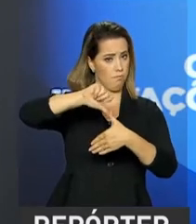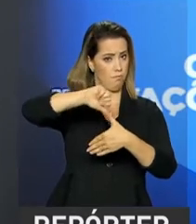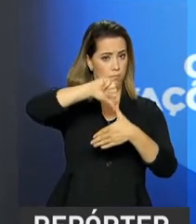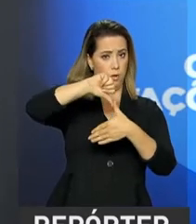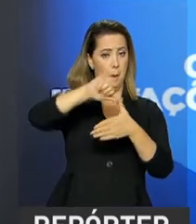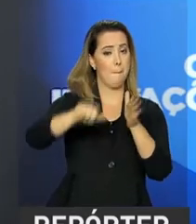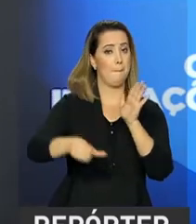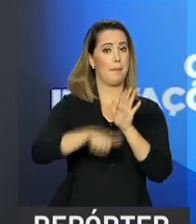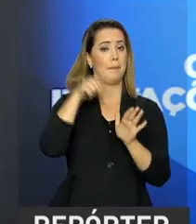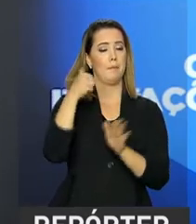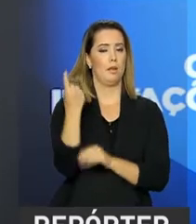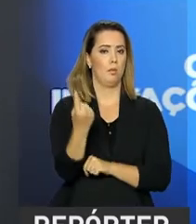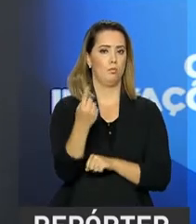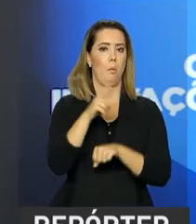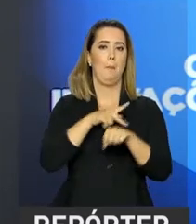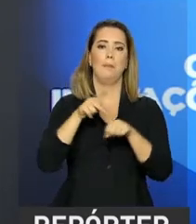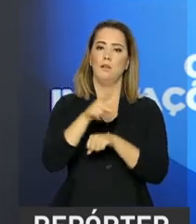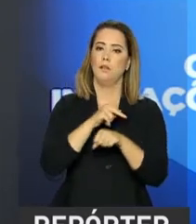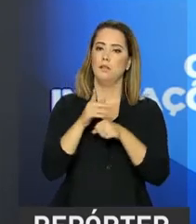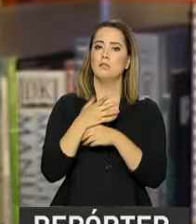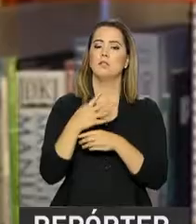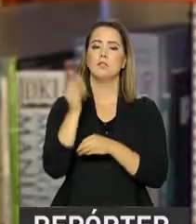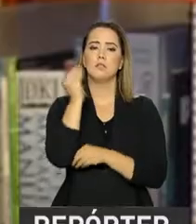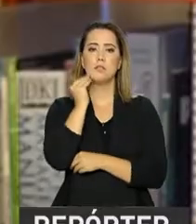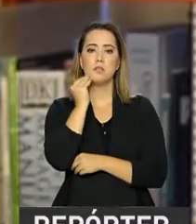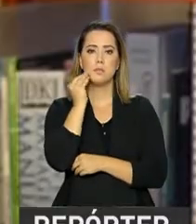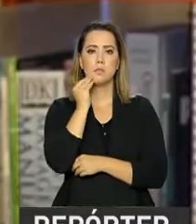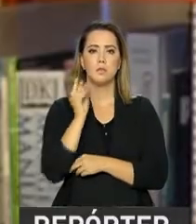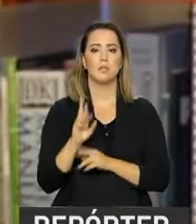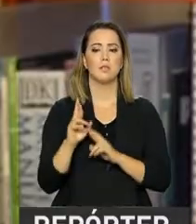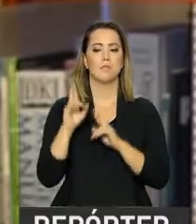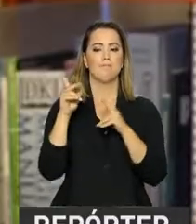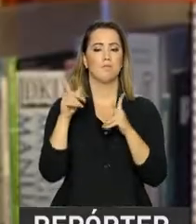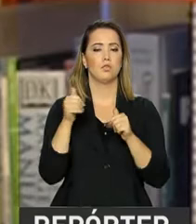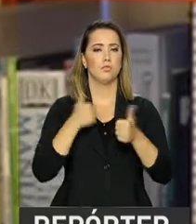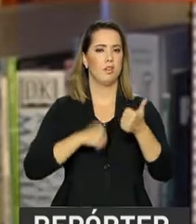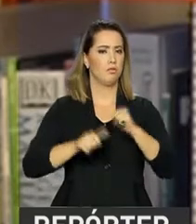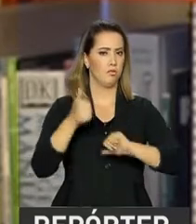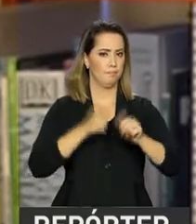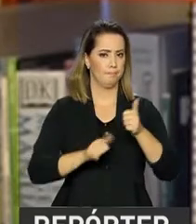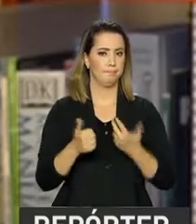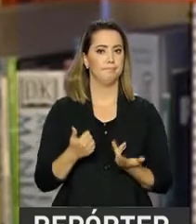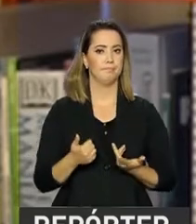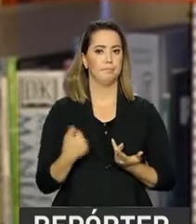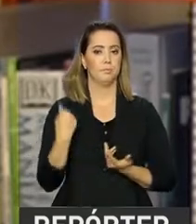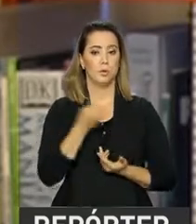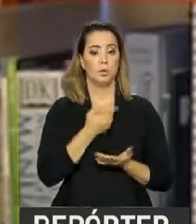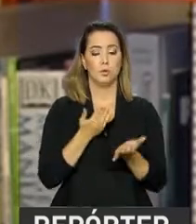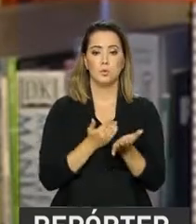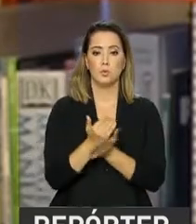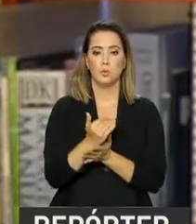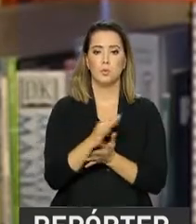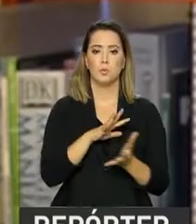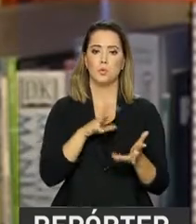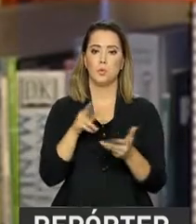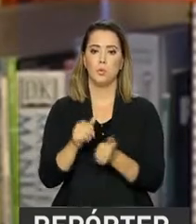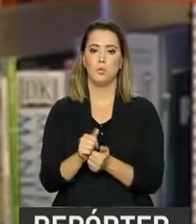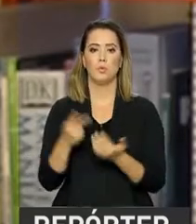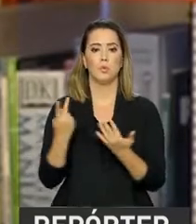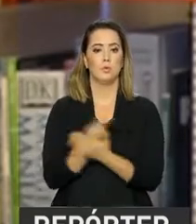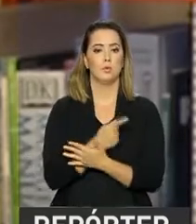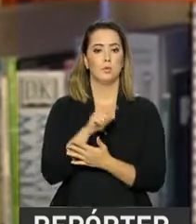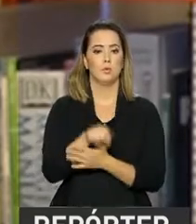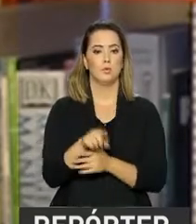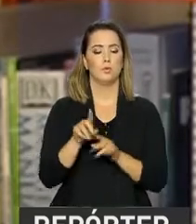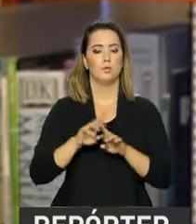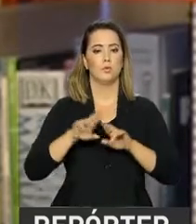de validação de um método alternativo nós estamos num pontapé daquilo que o mundo tem praticado em relação às